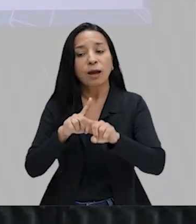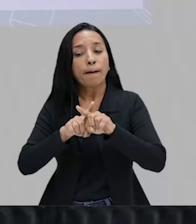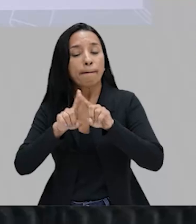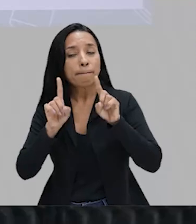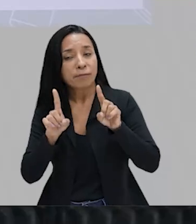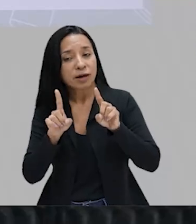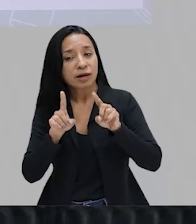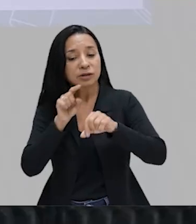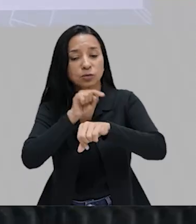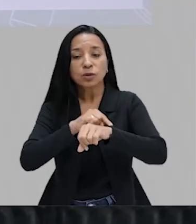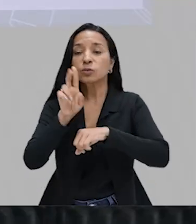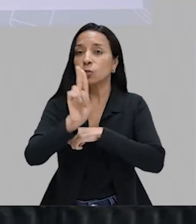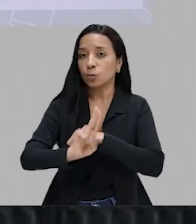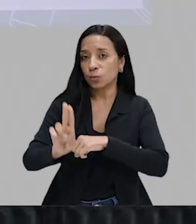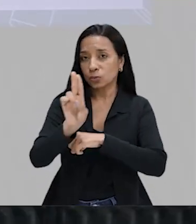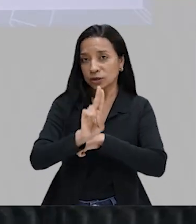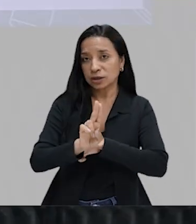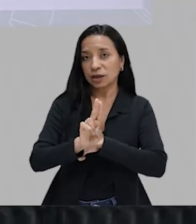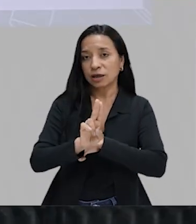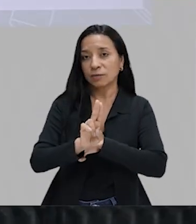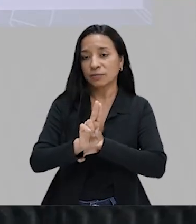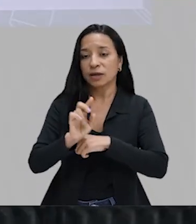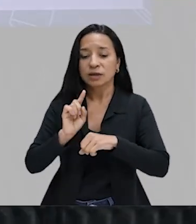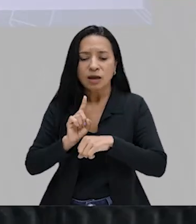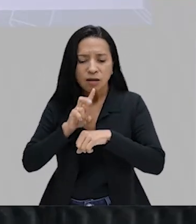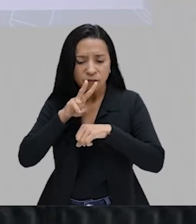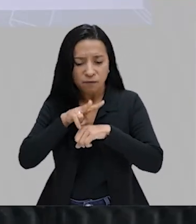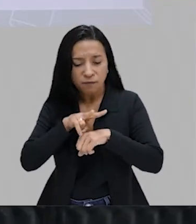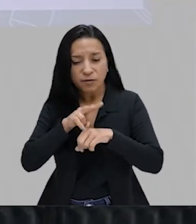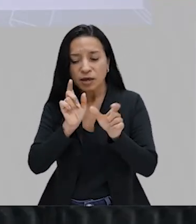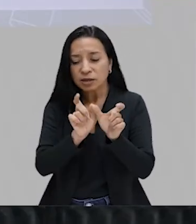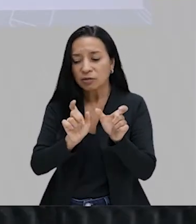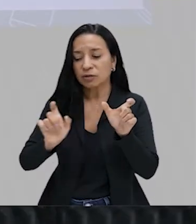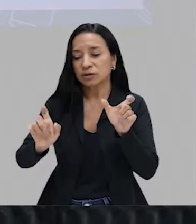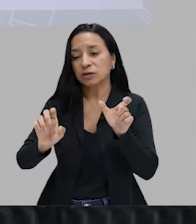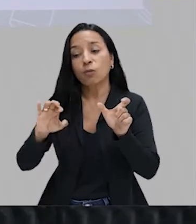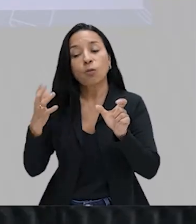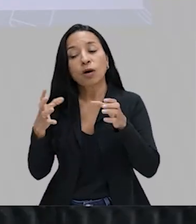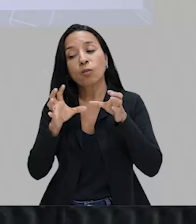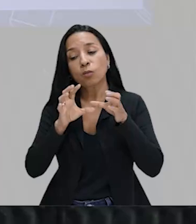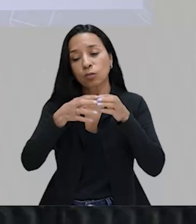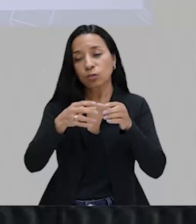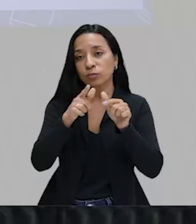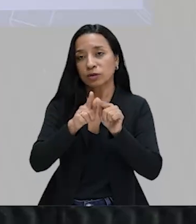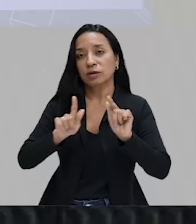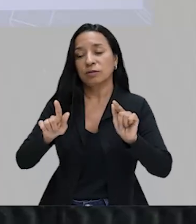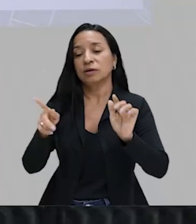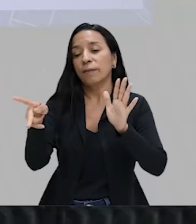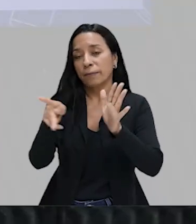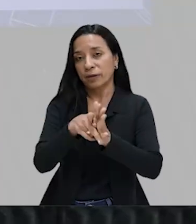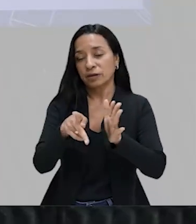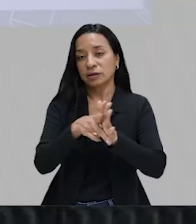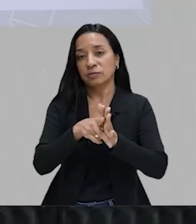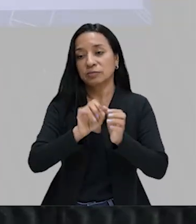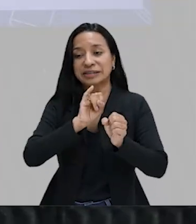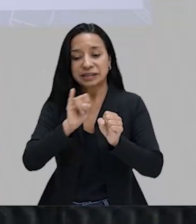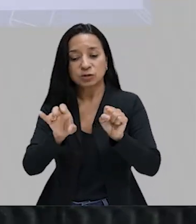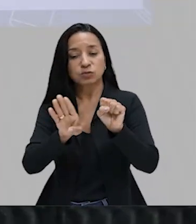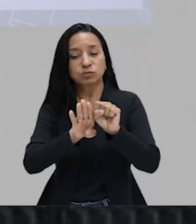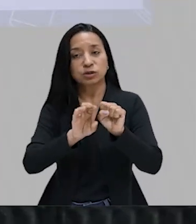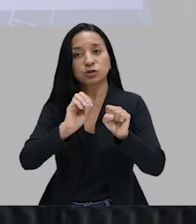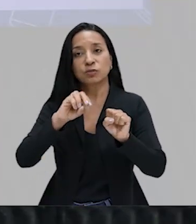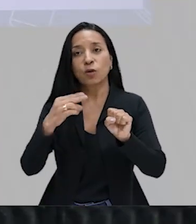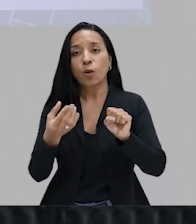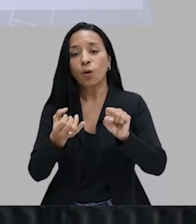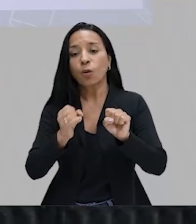identificar dentro da oração a qual classe gramatical pertence, se é mesmo um substantivo ou se é um adjetivo. Ou quando a